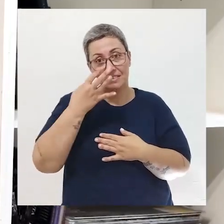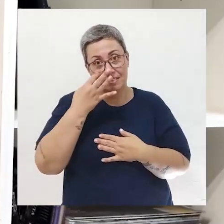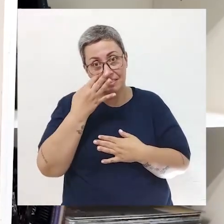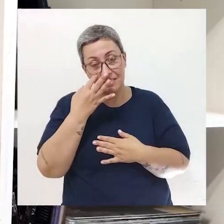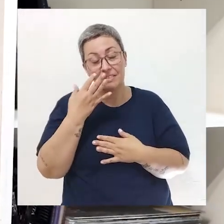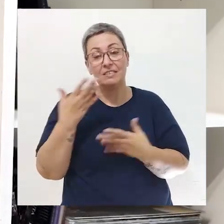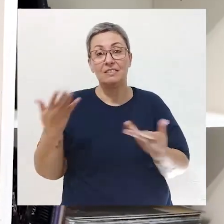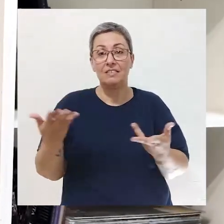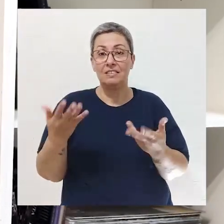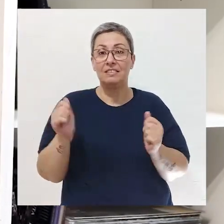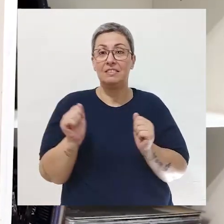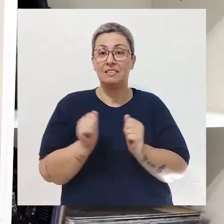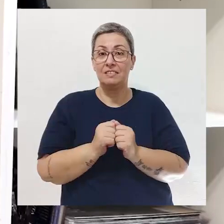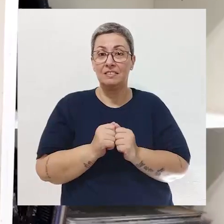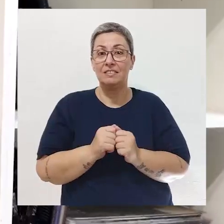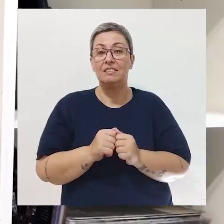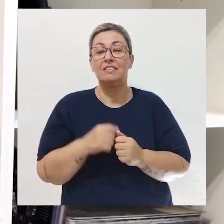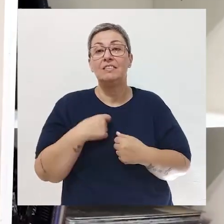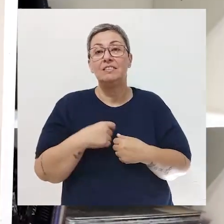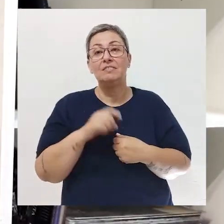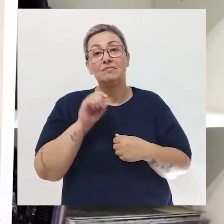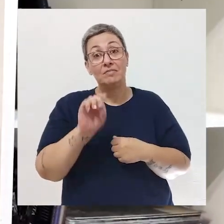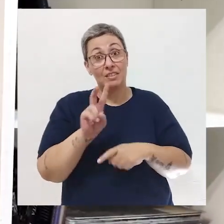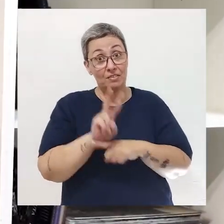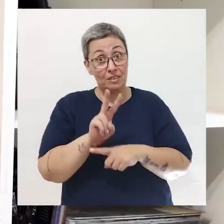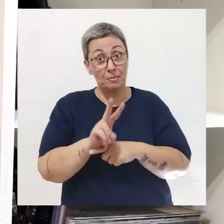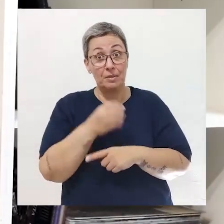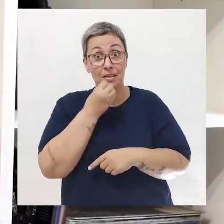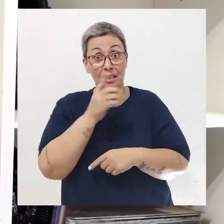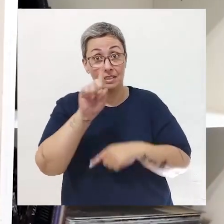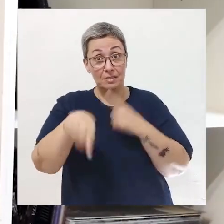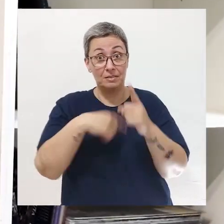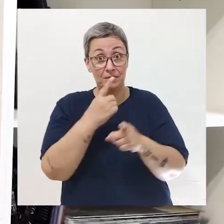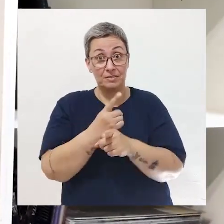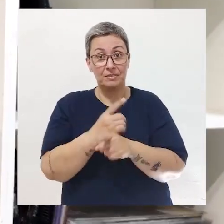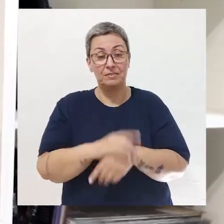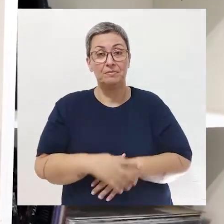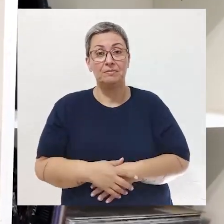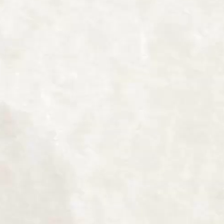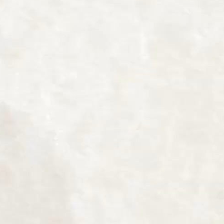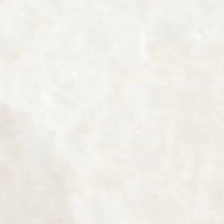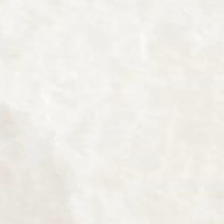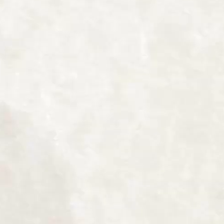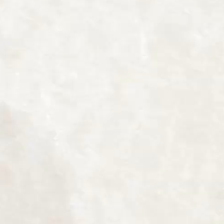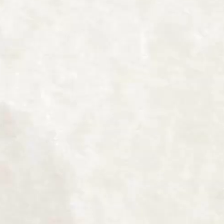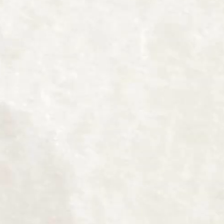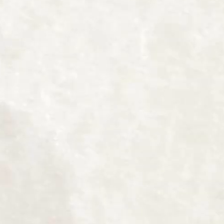ter estado até aqui com a gente. Fiquem bem e até o próximo programa.